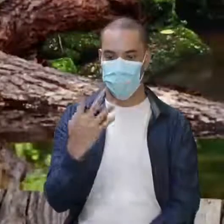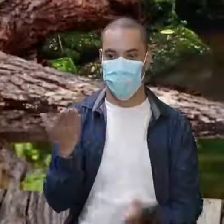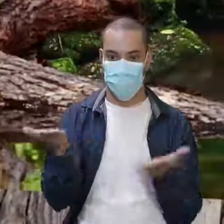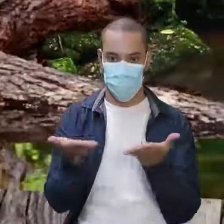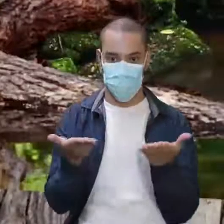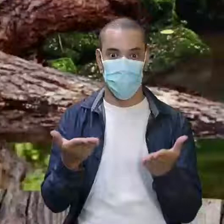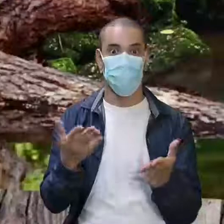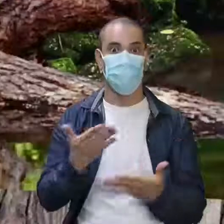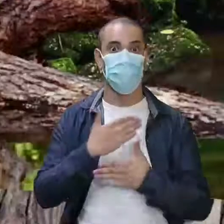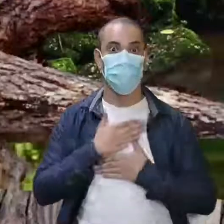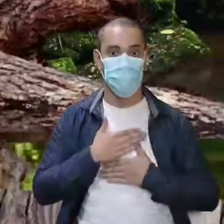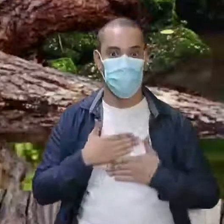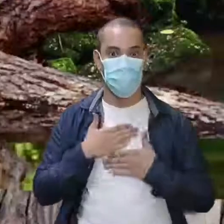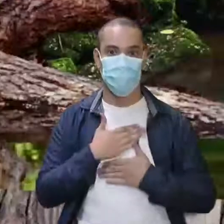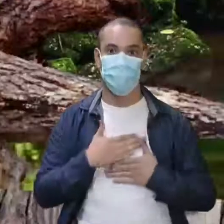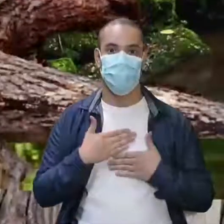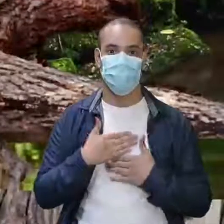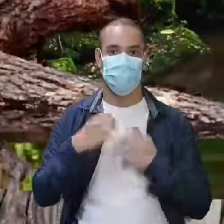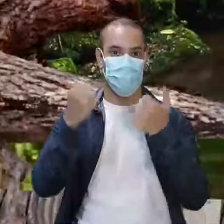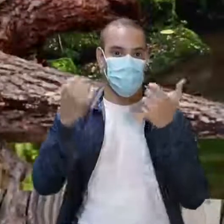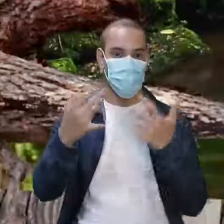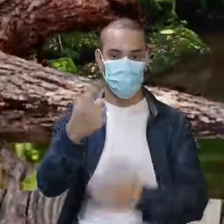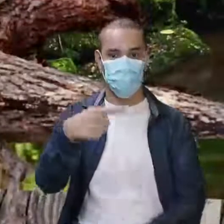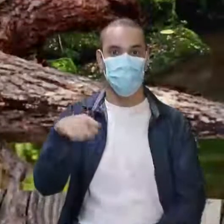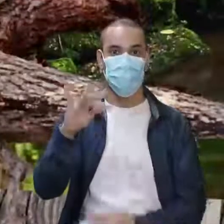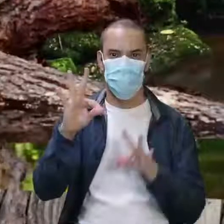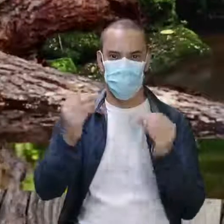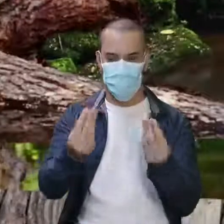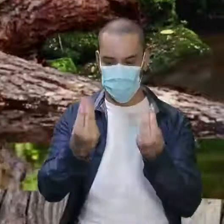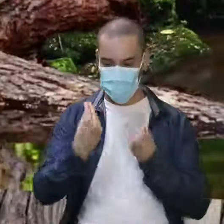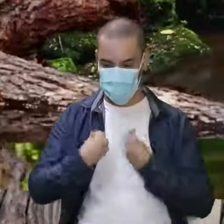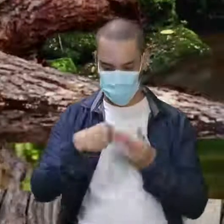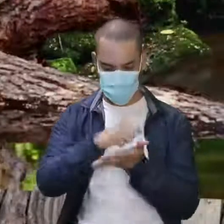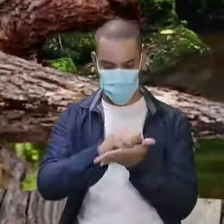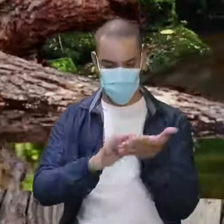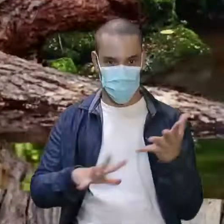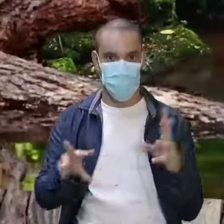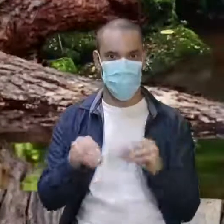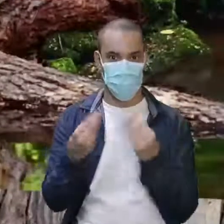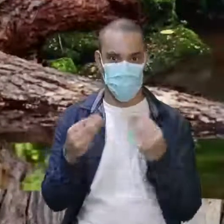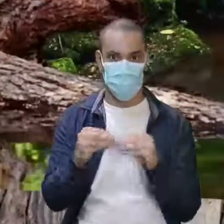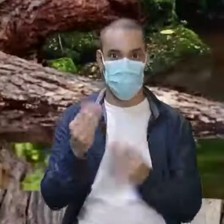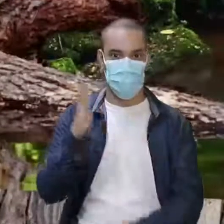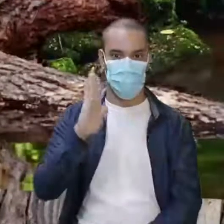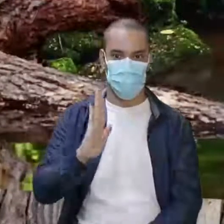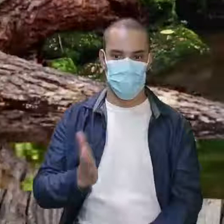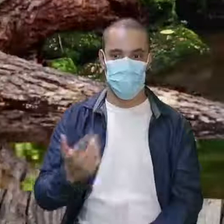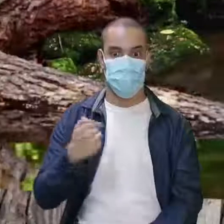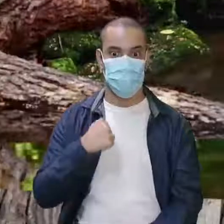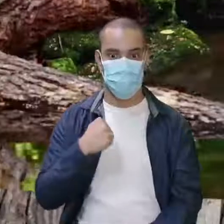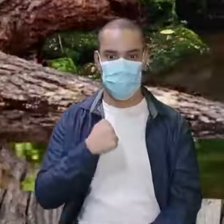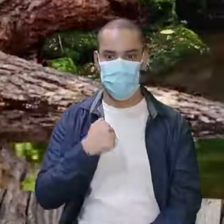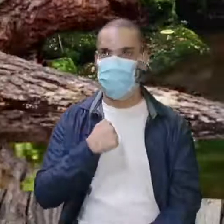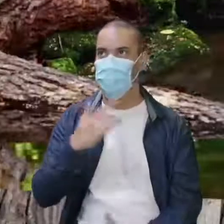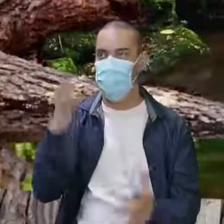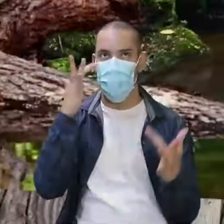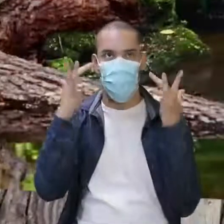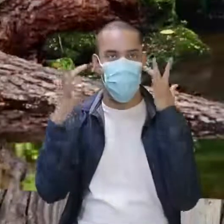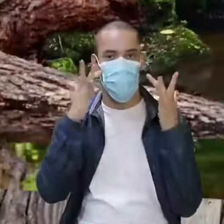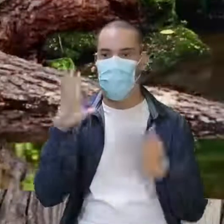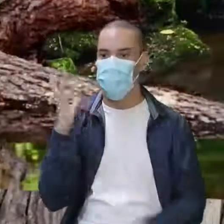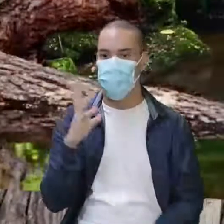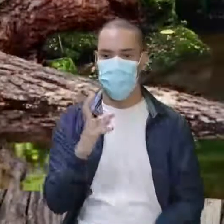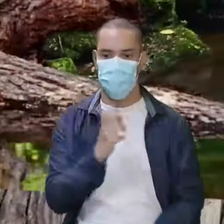quero dizer a todos daqueles que estão entregando as atividades extra-classe, tá? Eu estou apaixonada